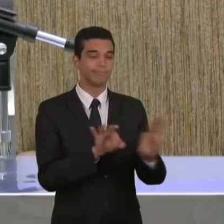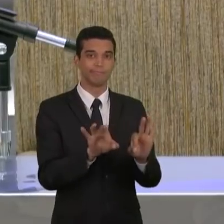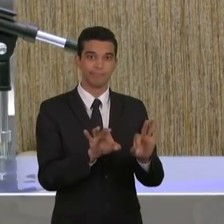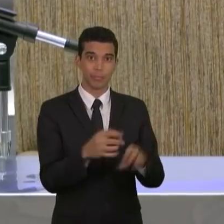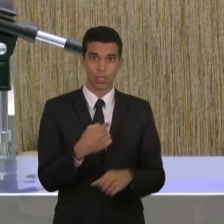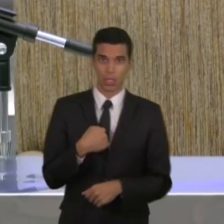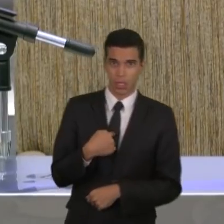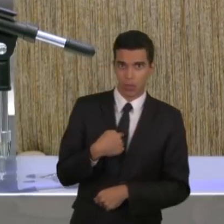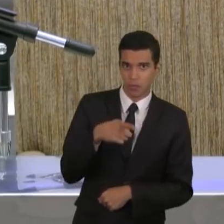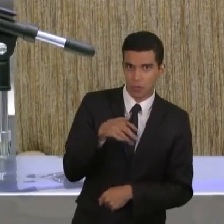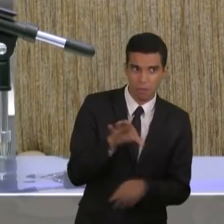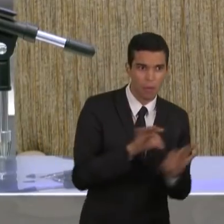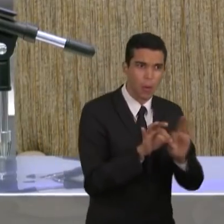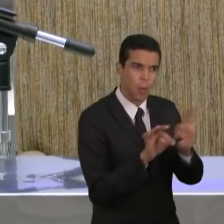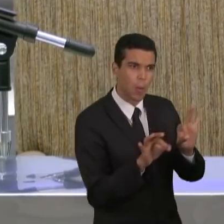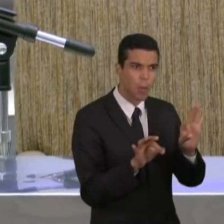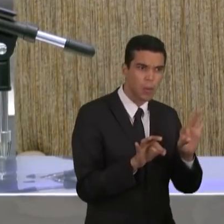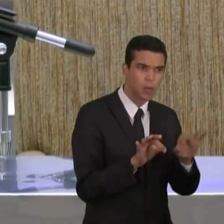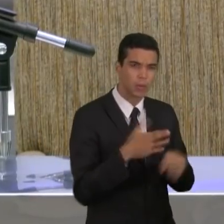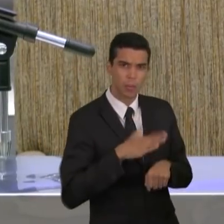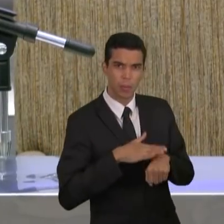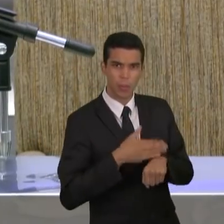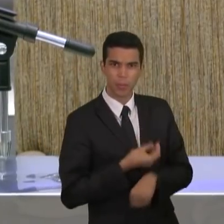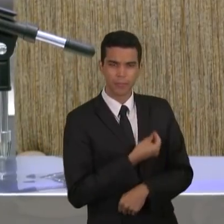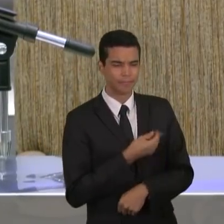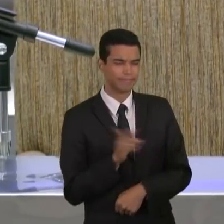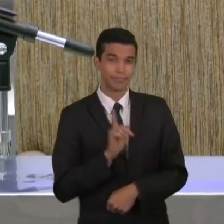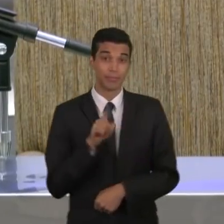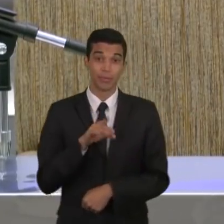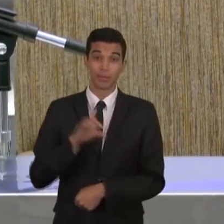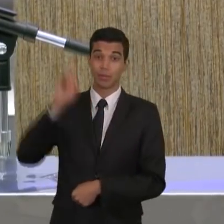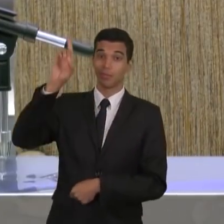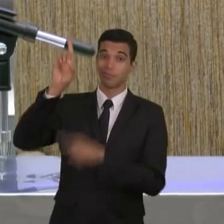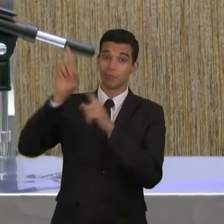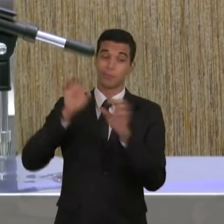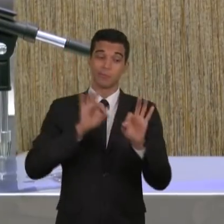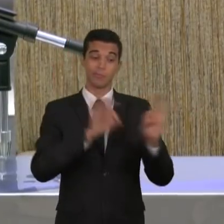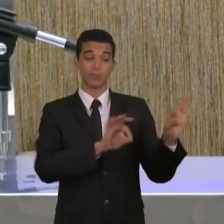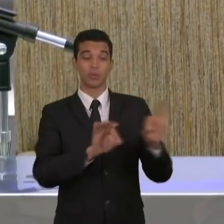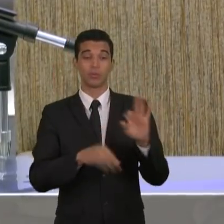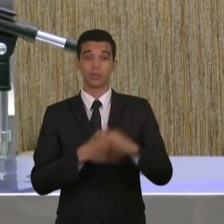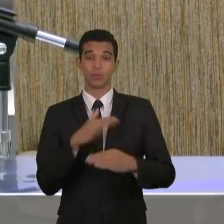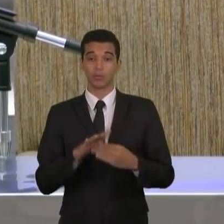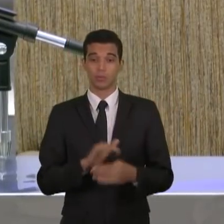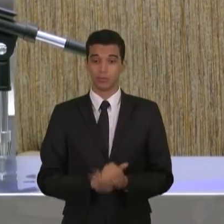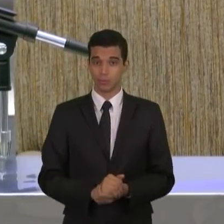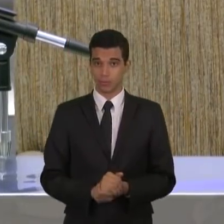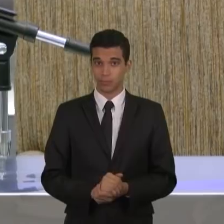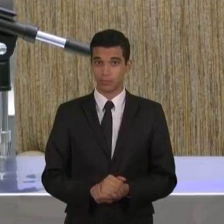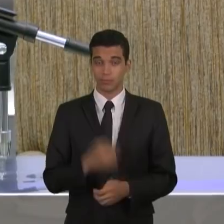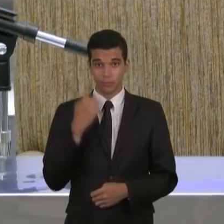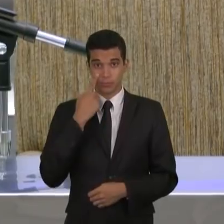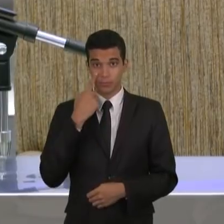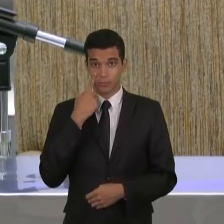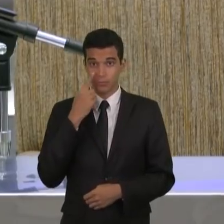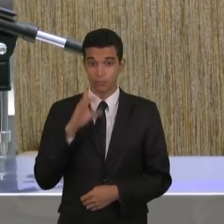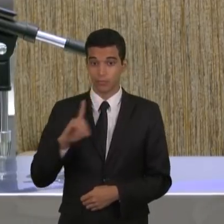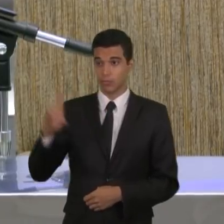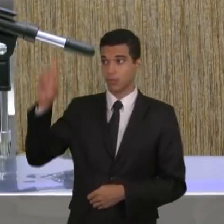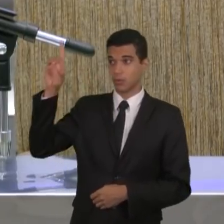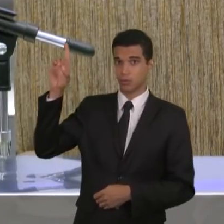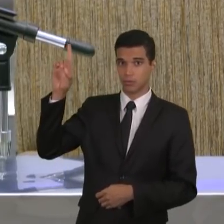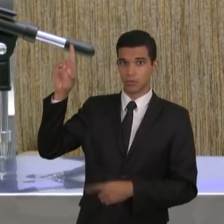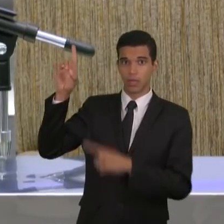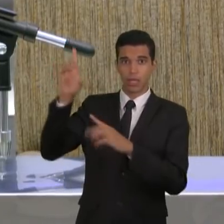e o controle está nas mãos dele e tem um detalhe viu ele nunca perdeu se